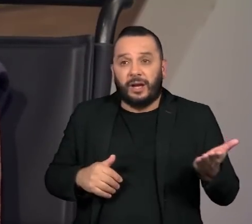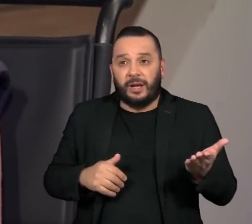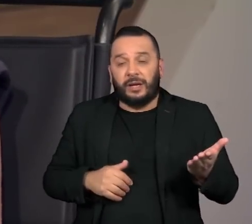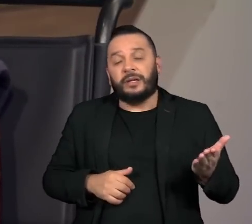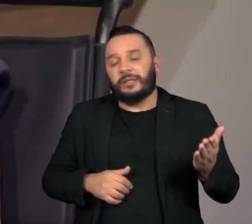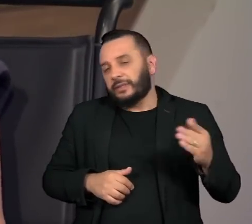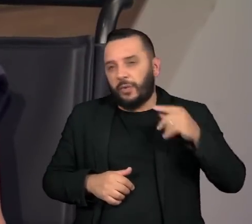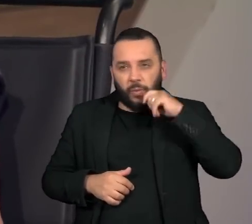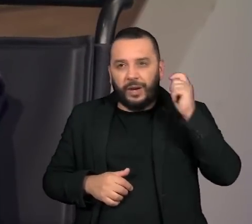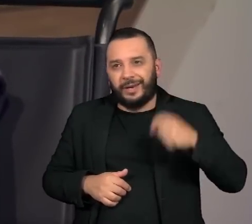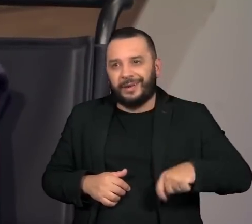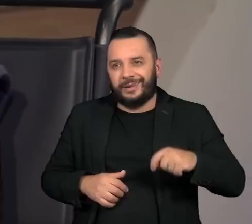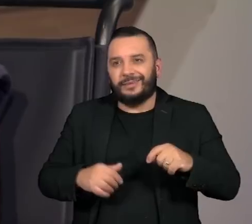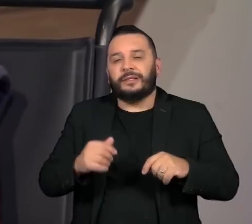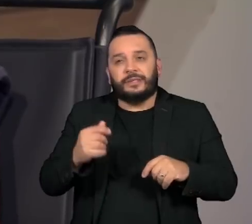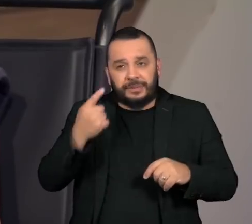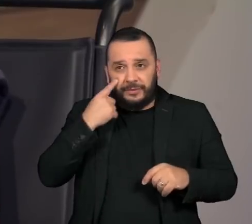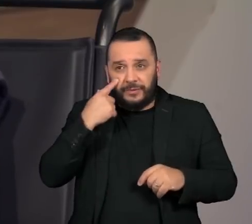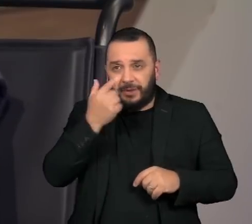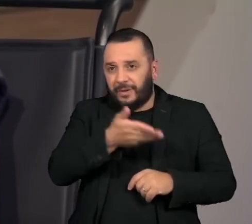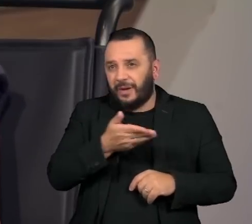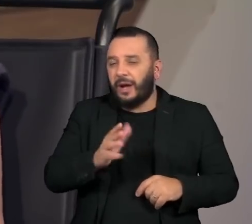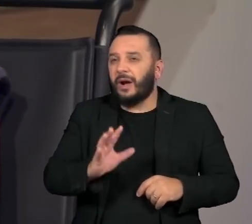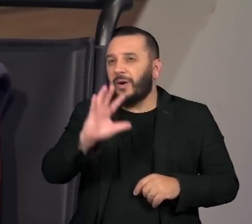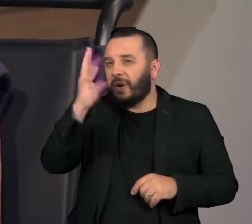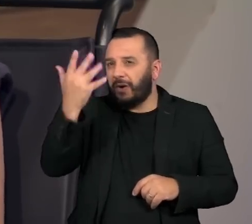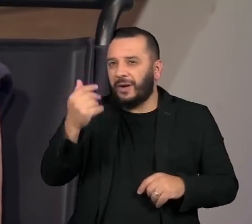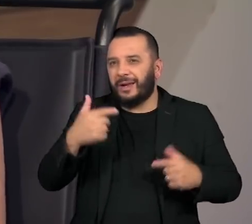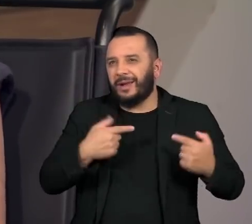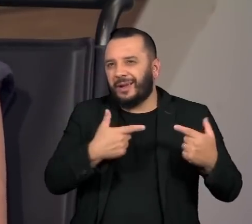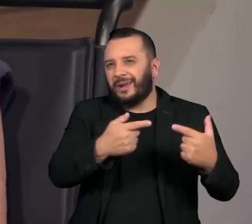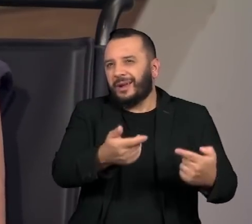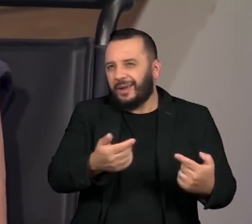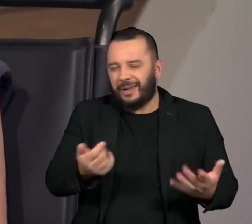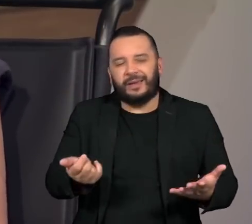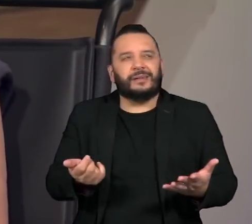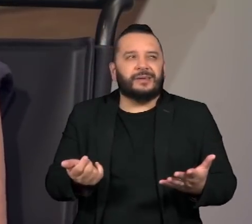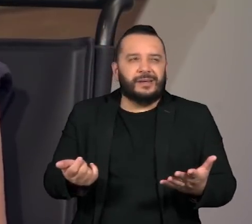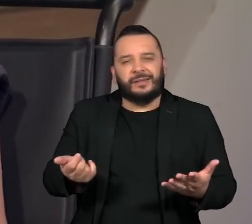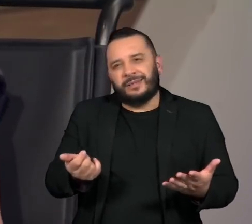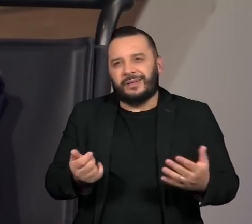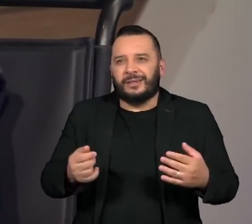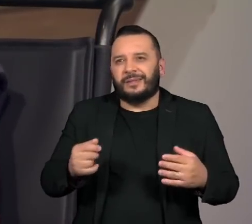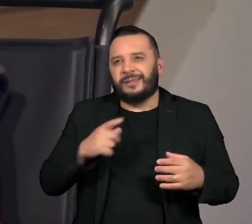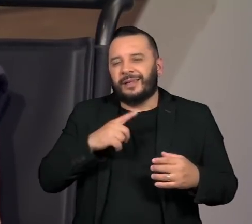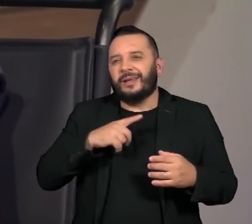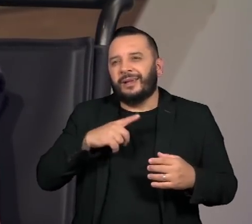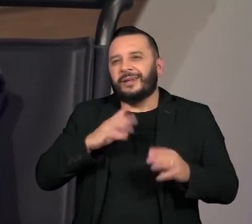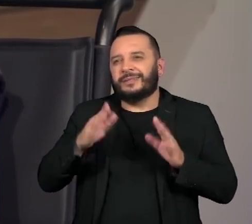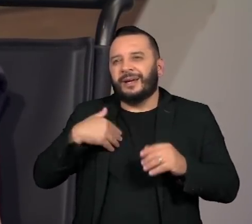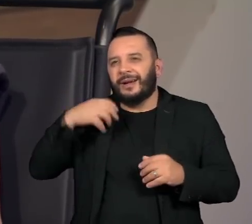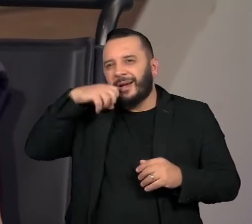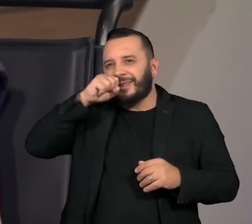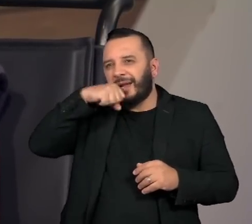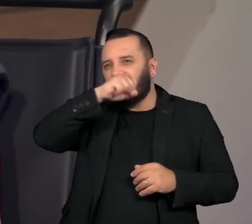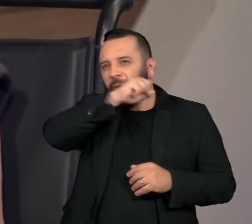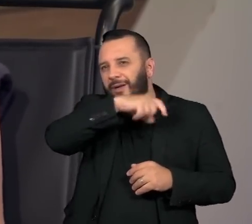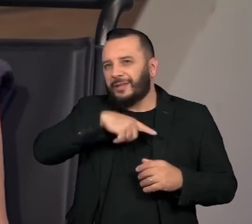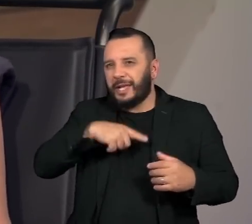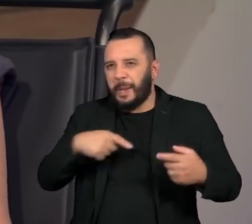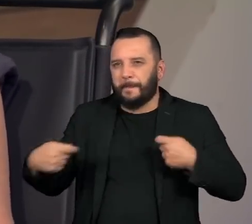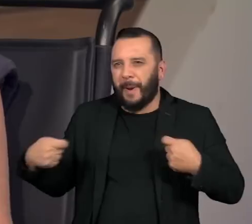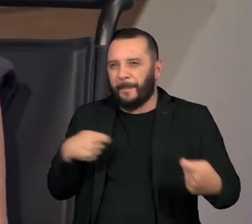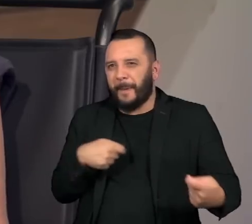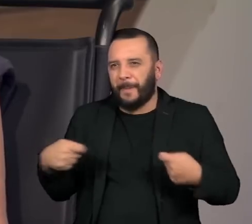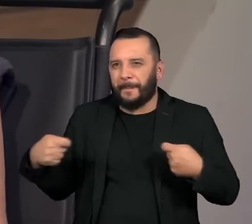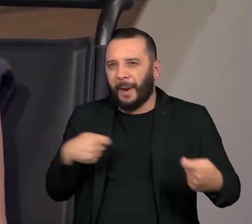as explosões, né, que a gente tem visto agora, sejam tão graves quanto a Ucrânia, mas conflitos em Taiwan e outros, né, que a gente vai ver